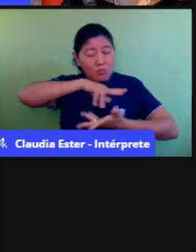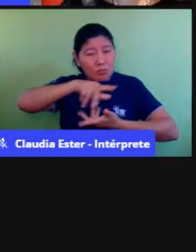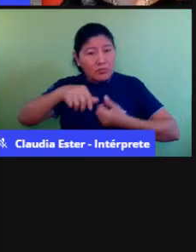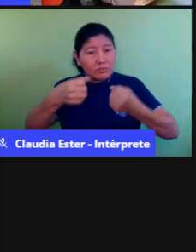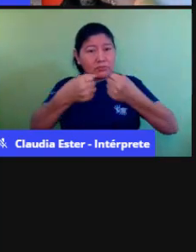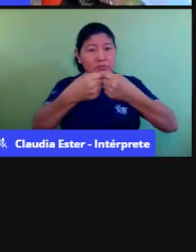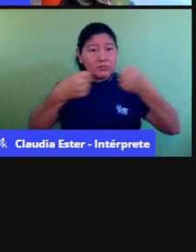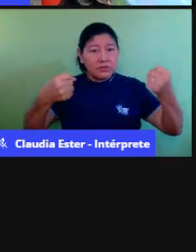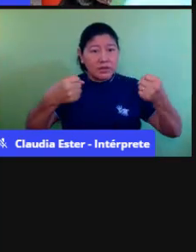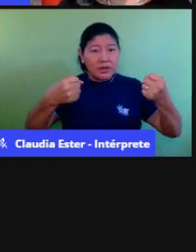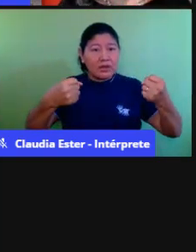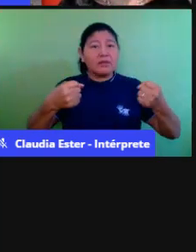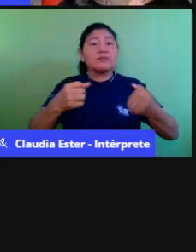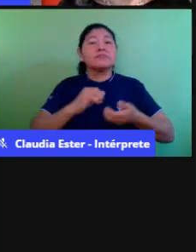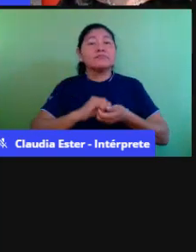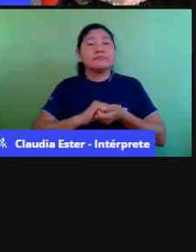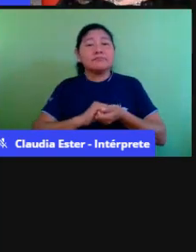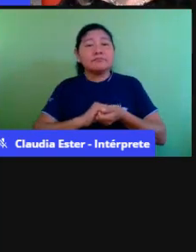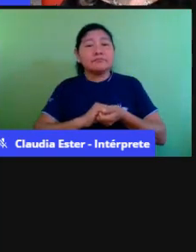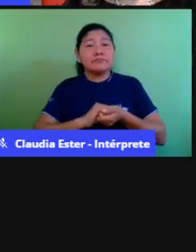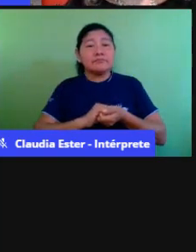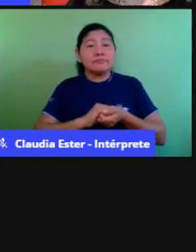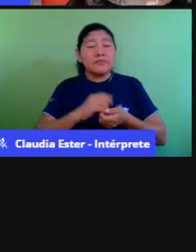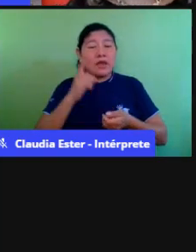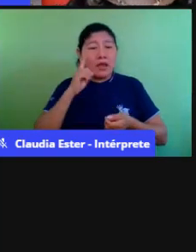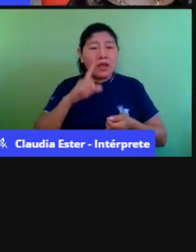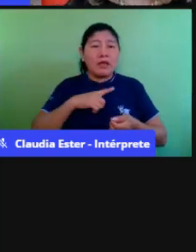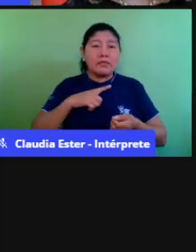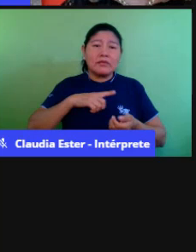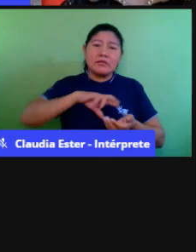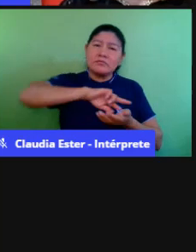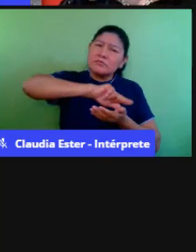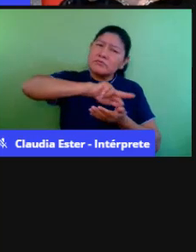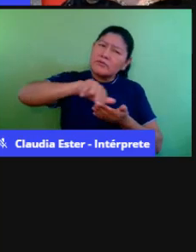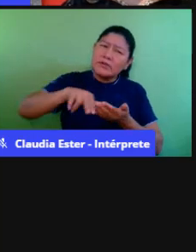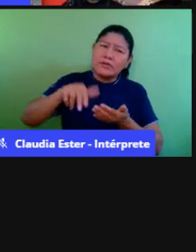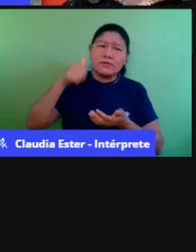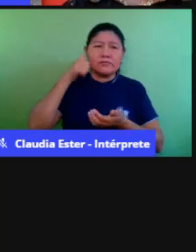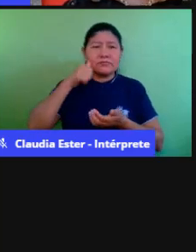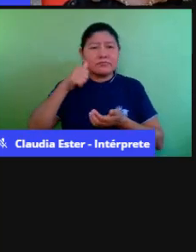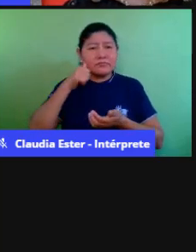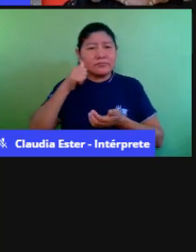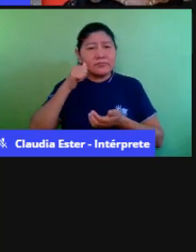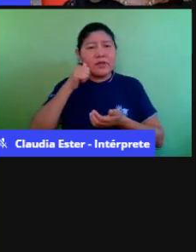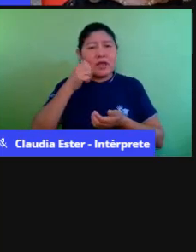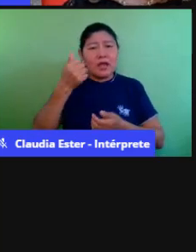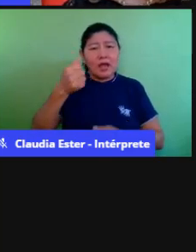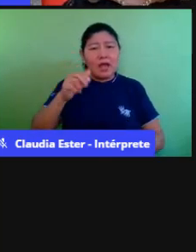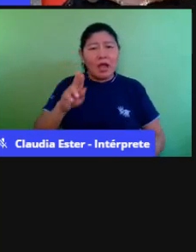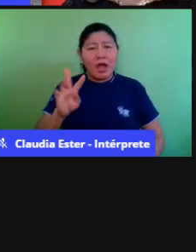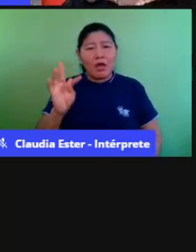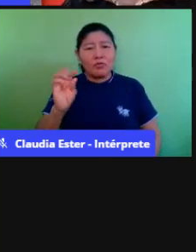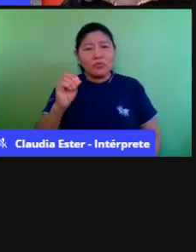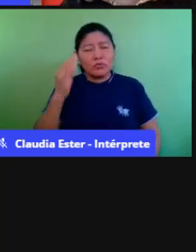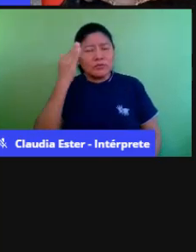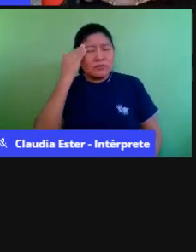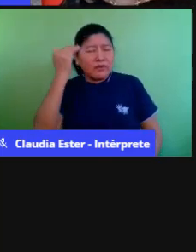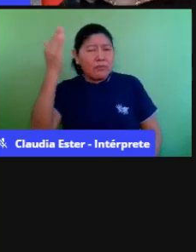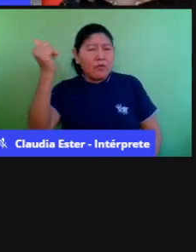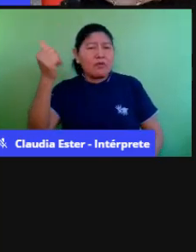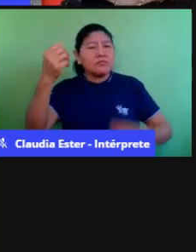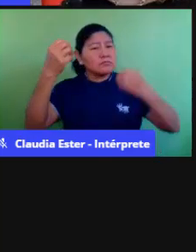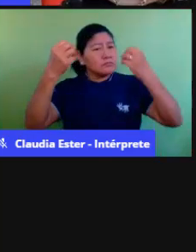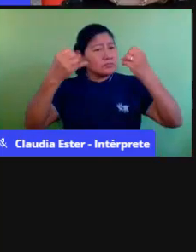pessoas de ponta, como Madalena Freire, Magda Soares, Rosa Yovelberg. E aqui ela diz o